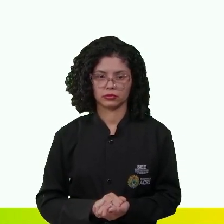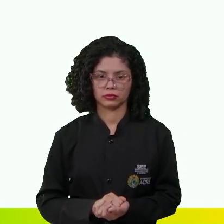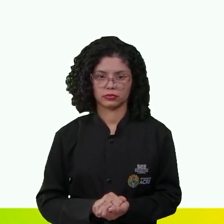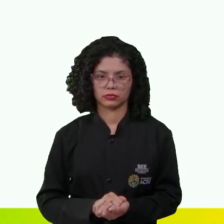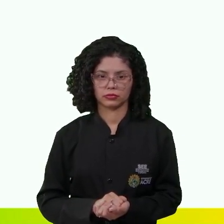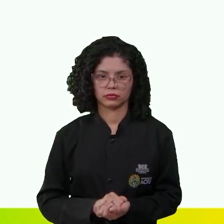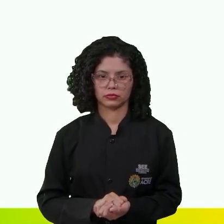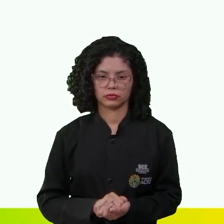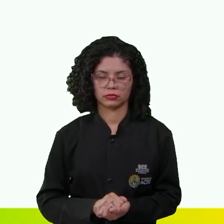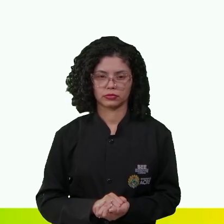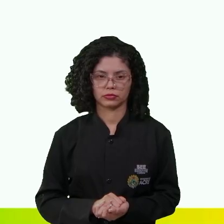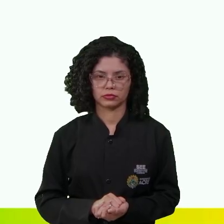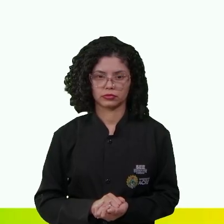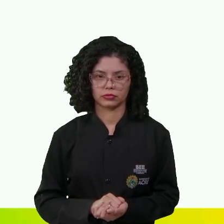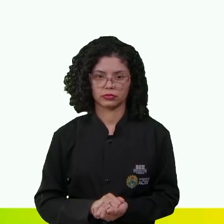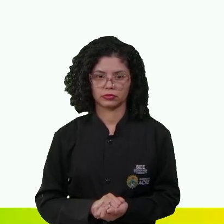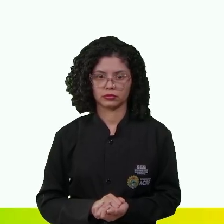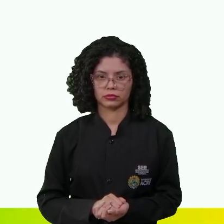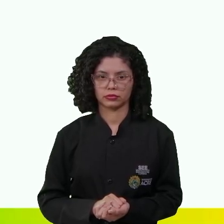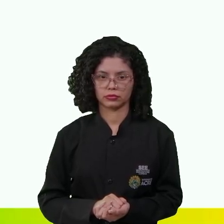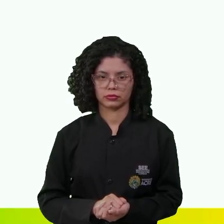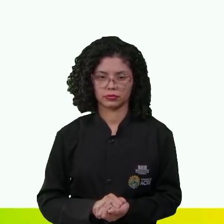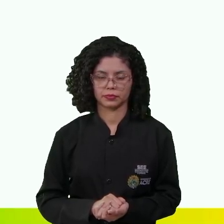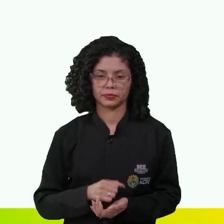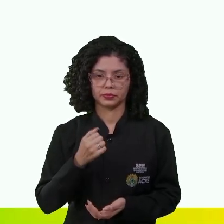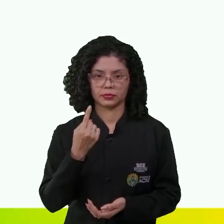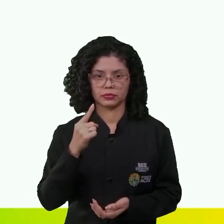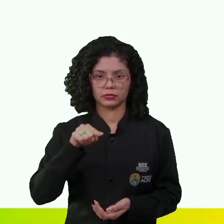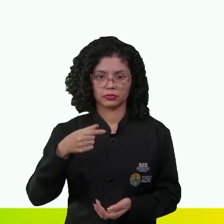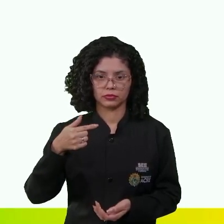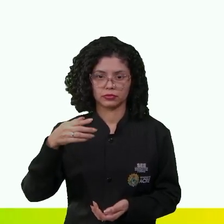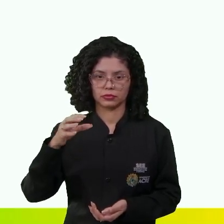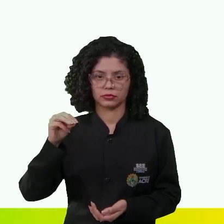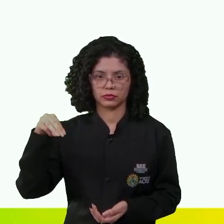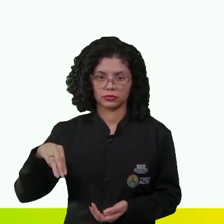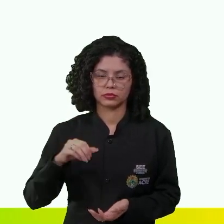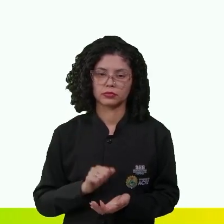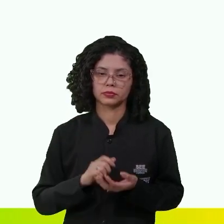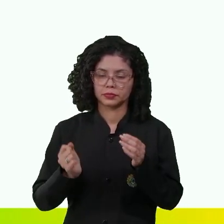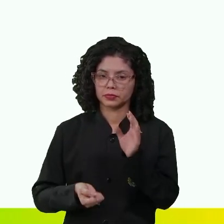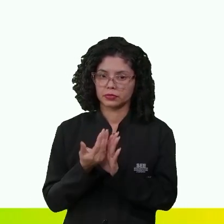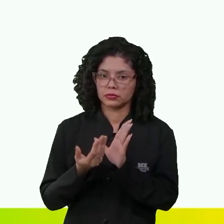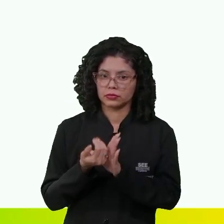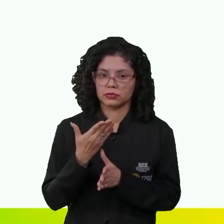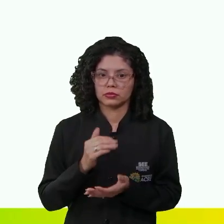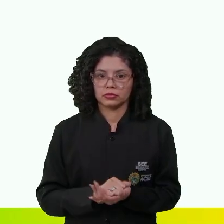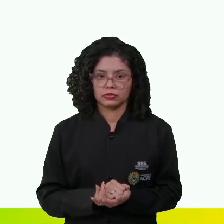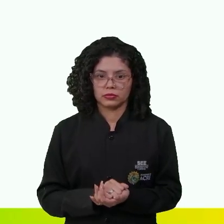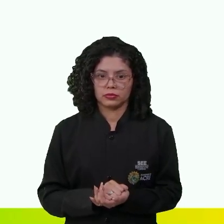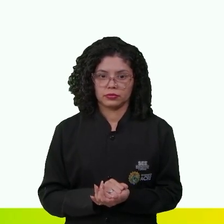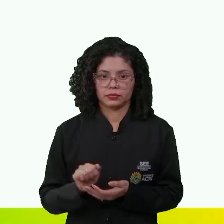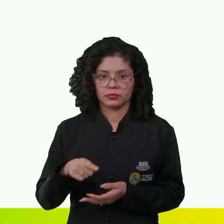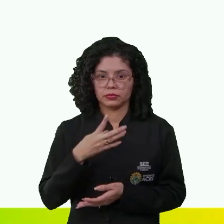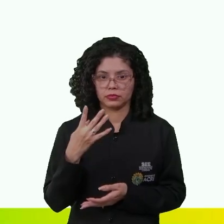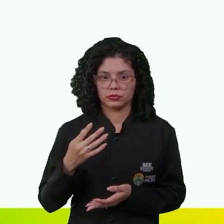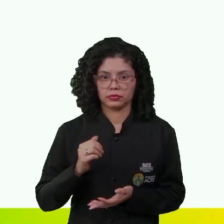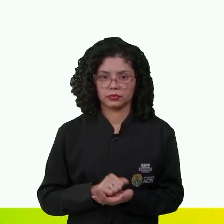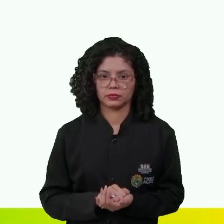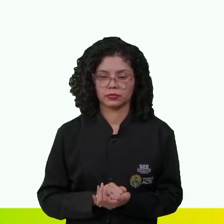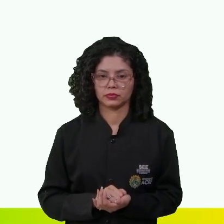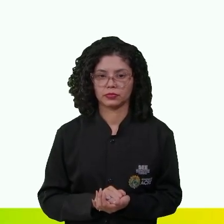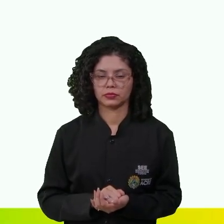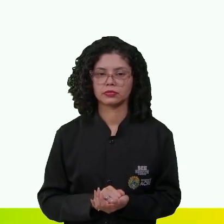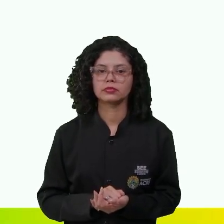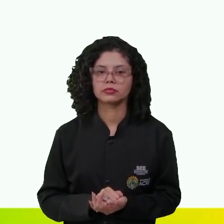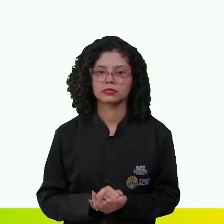pessoa de 1,70 m, ela produz quanto de sombra? Qual